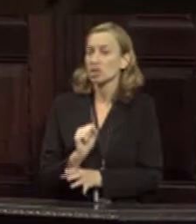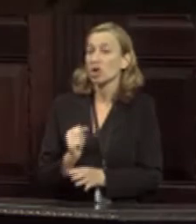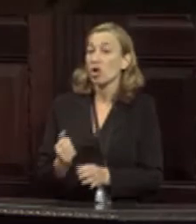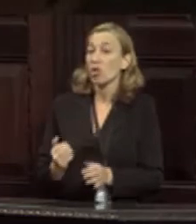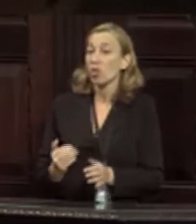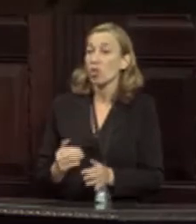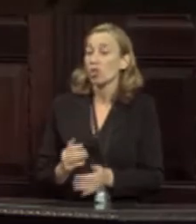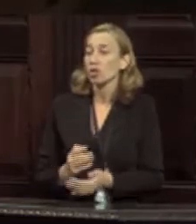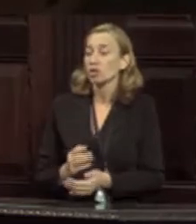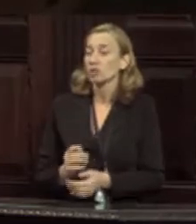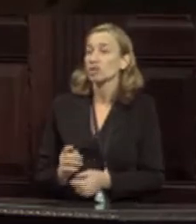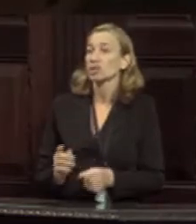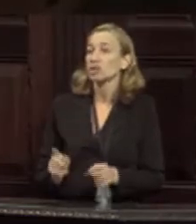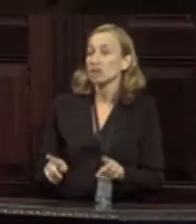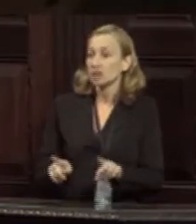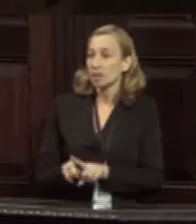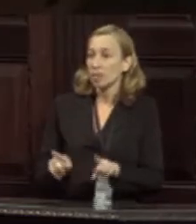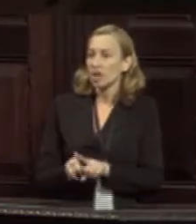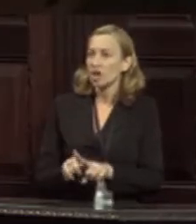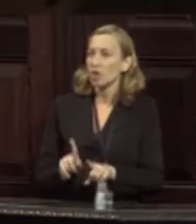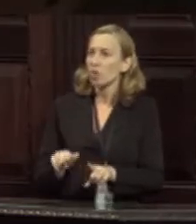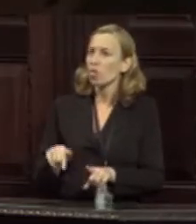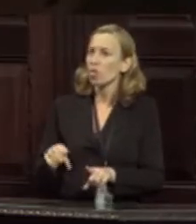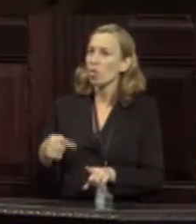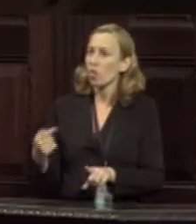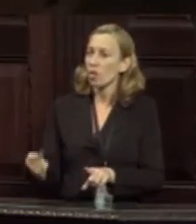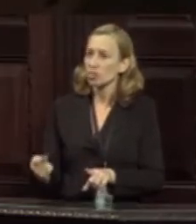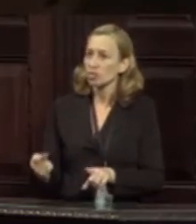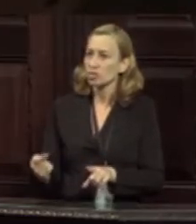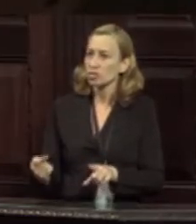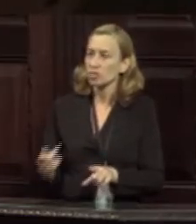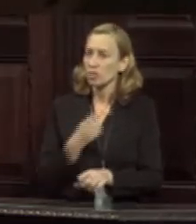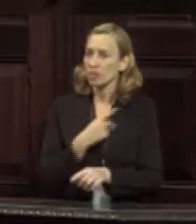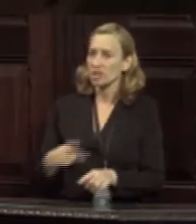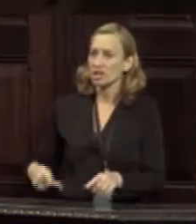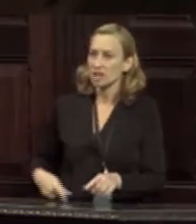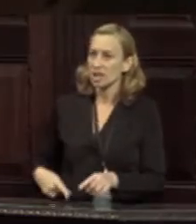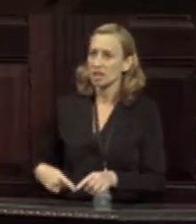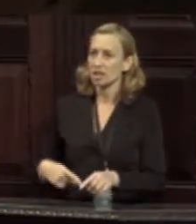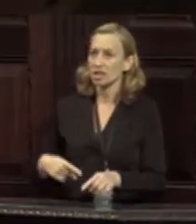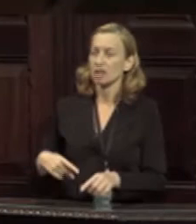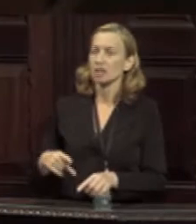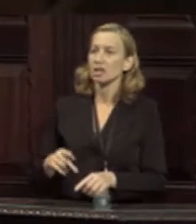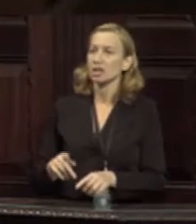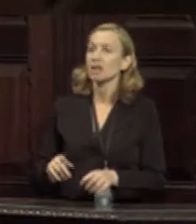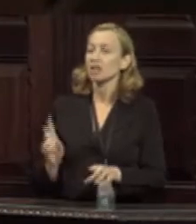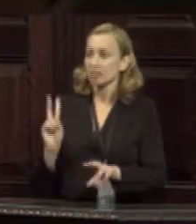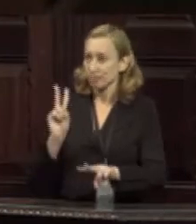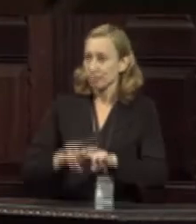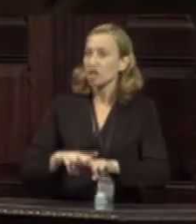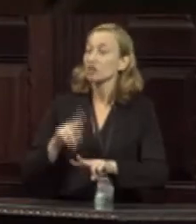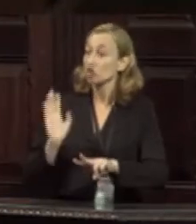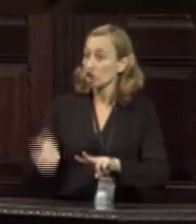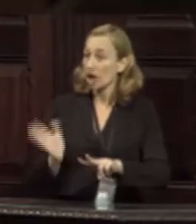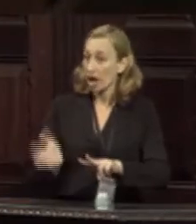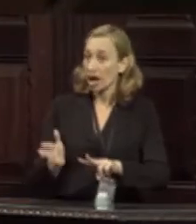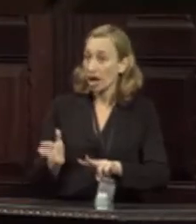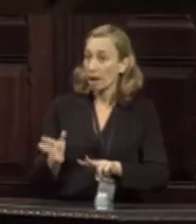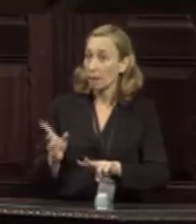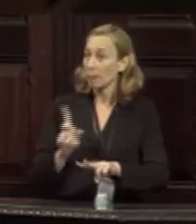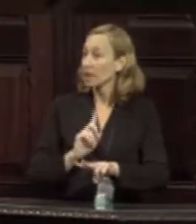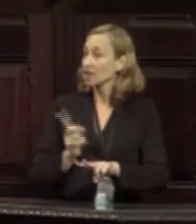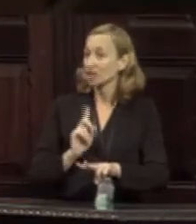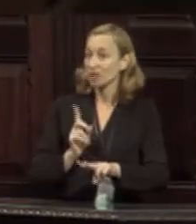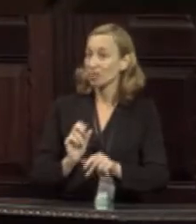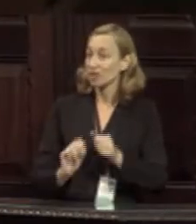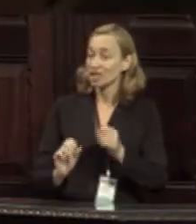penúltimo, que está preso, chamado senhor Bendini, e preso por corrupção.